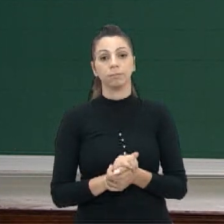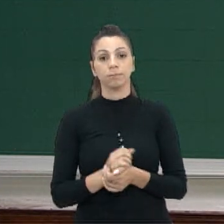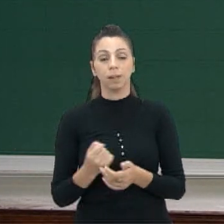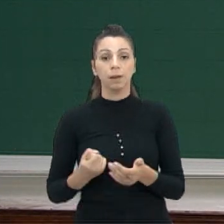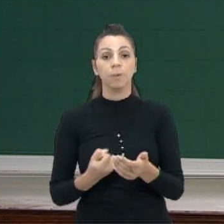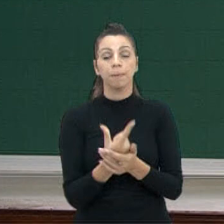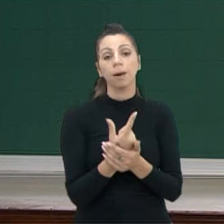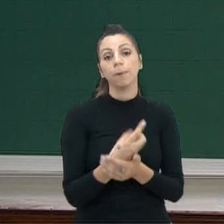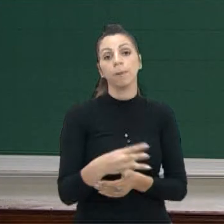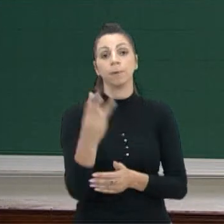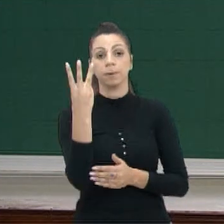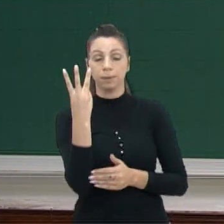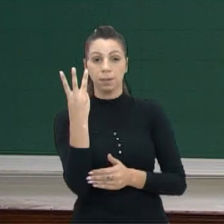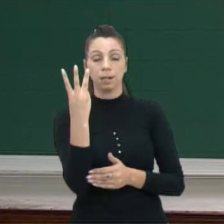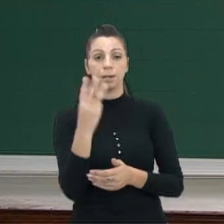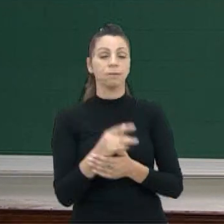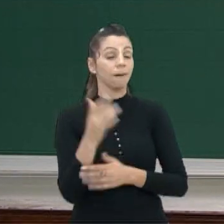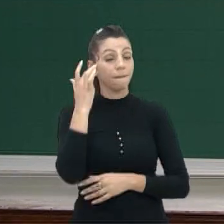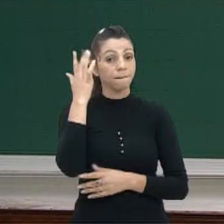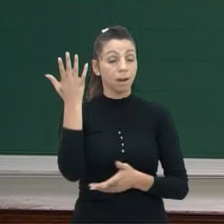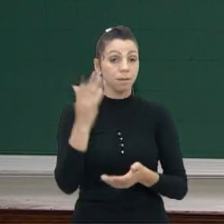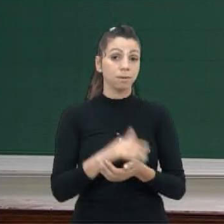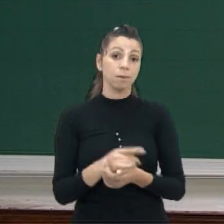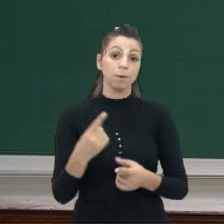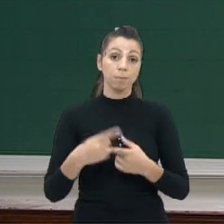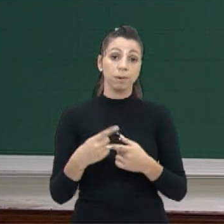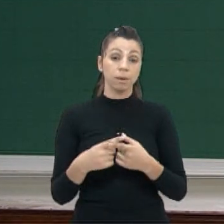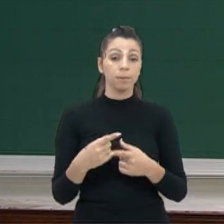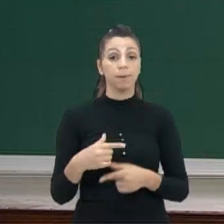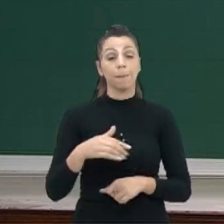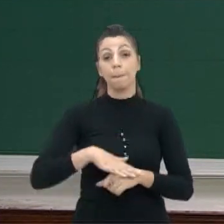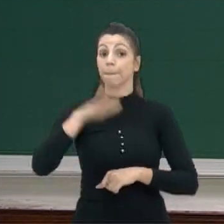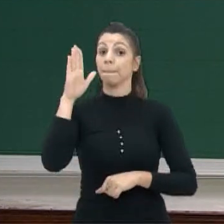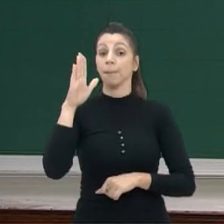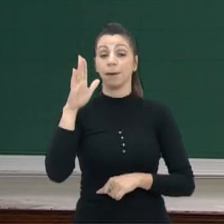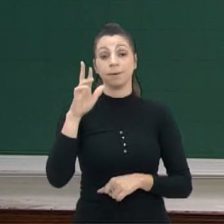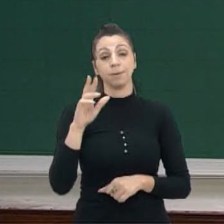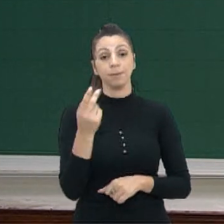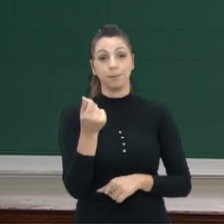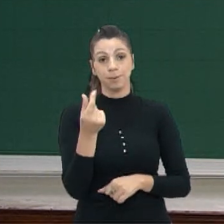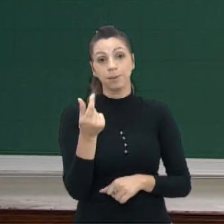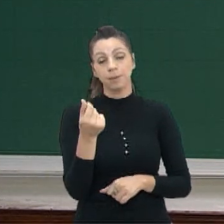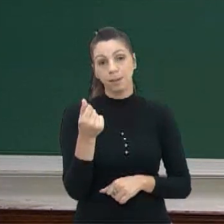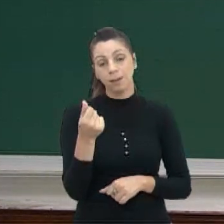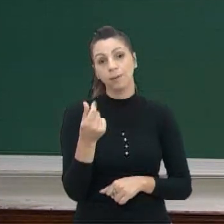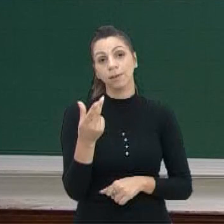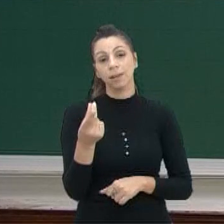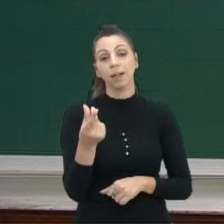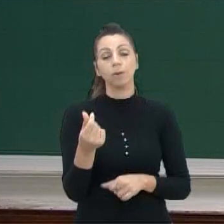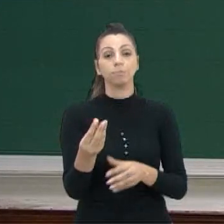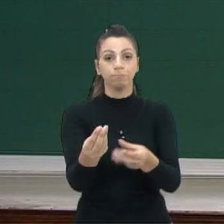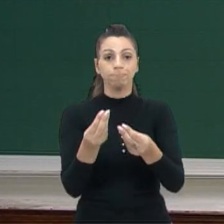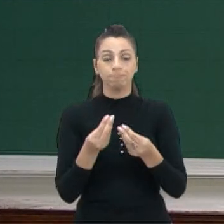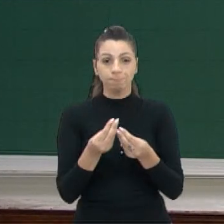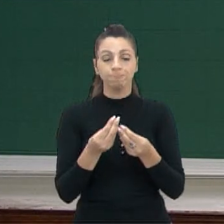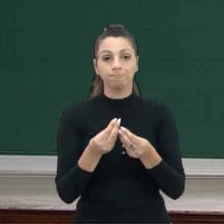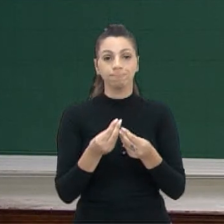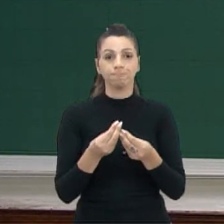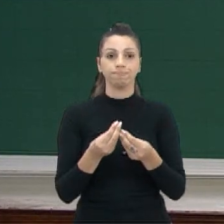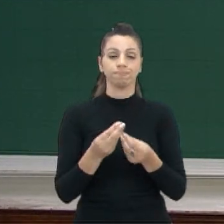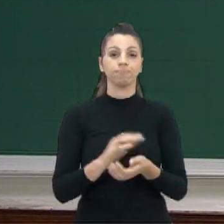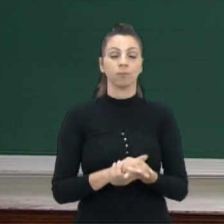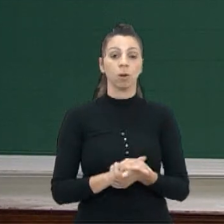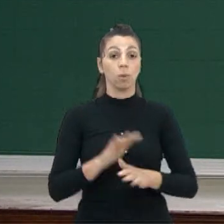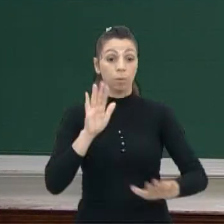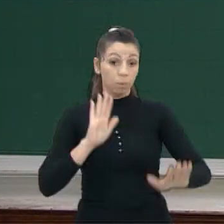fácil. Por quê? Porque se eu tenho mais dinheiro do que eu gastei, me sobra troco. Isso é positivo. Certo? Então, cuidado com a regra de